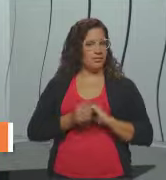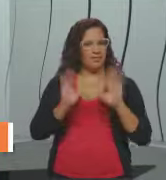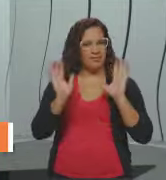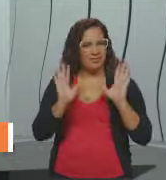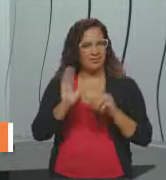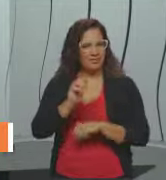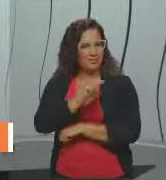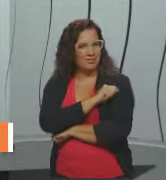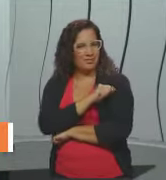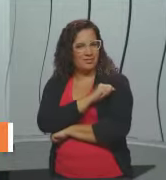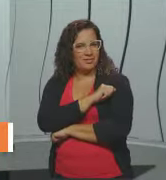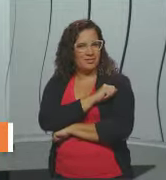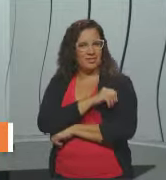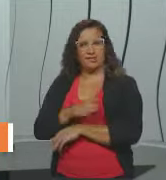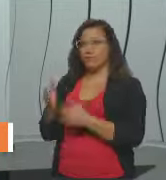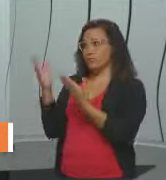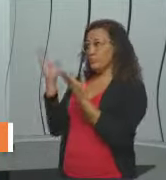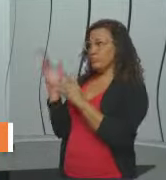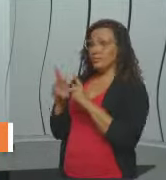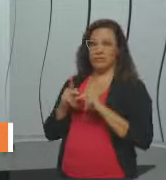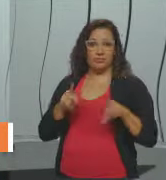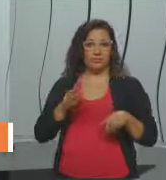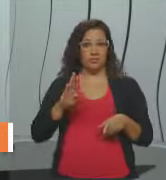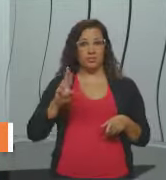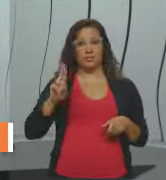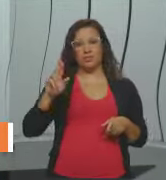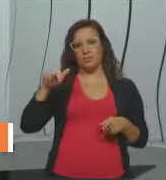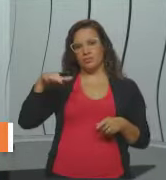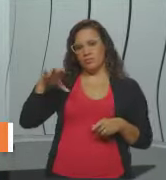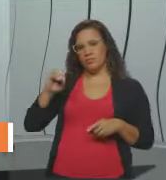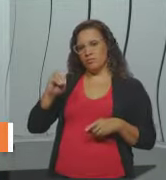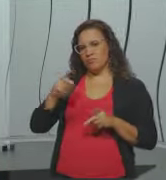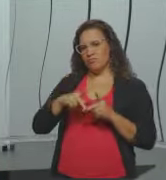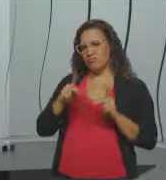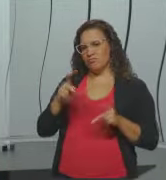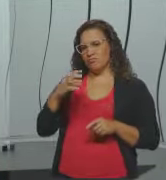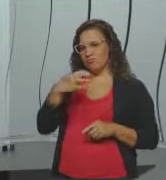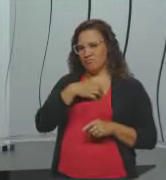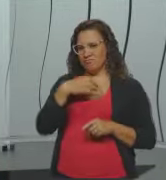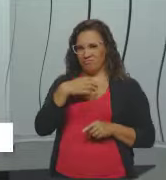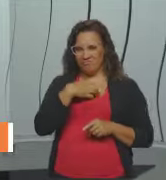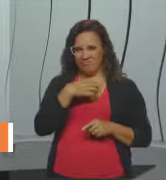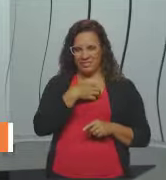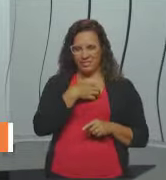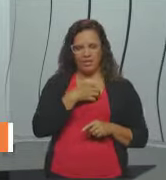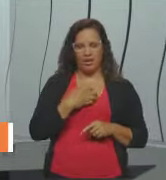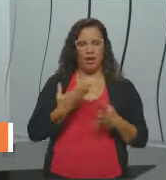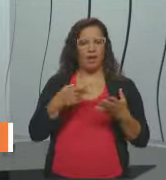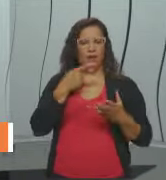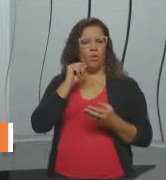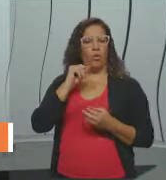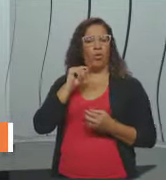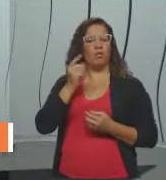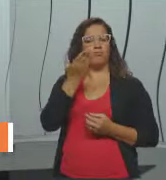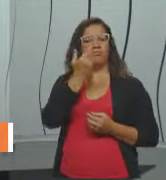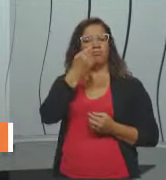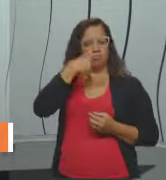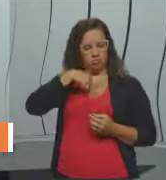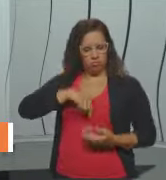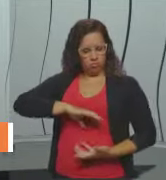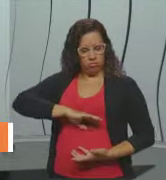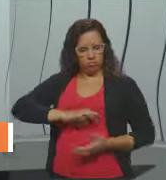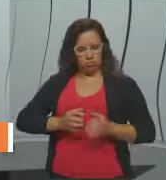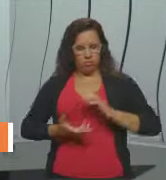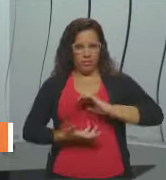Olá, meus alunos. Meu nome é Bruno Galvão, seu professor de ciências. Eu vou falar com vocês hoje sobre sistema digestório. É um